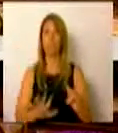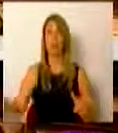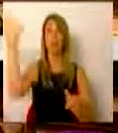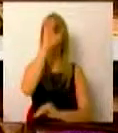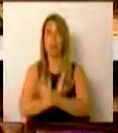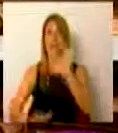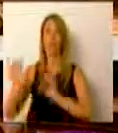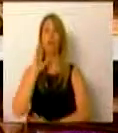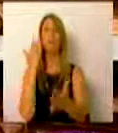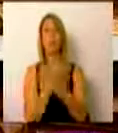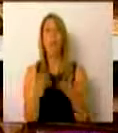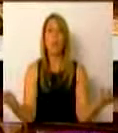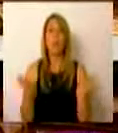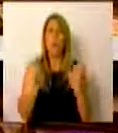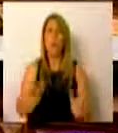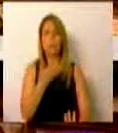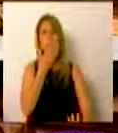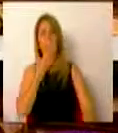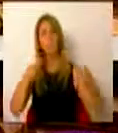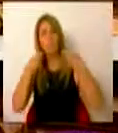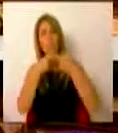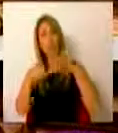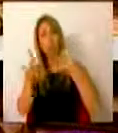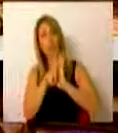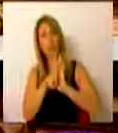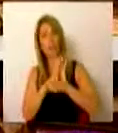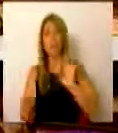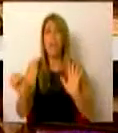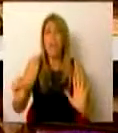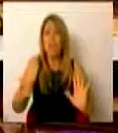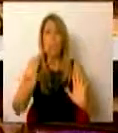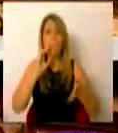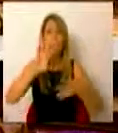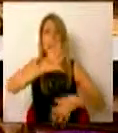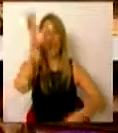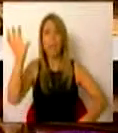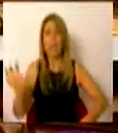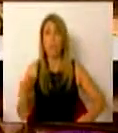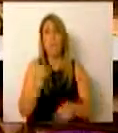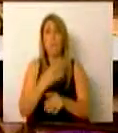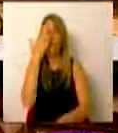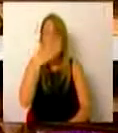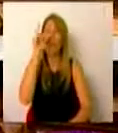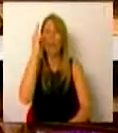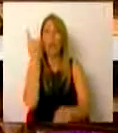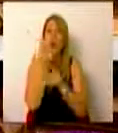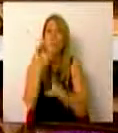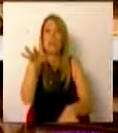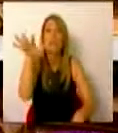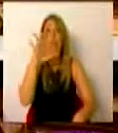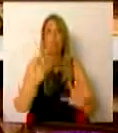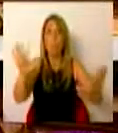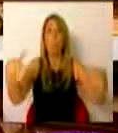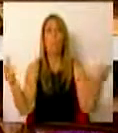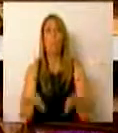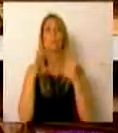importava fazer a harmonização legislativa para que nenhum país possa ser considerado, ainda que episodicamente, em qualquer caso, um